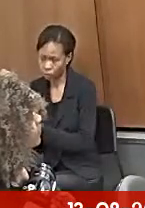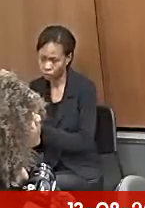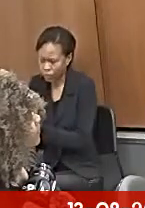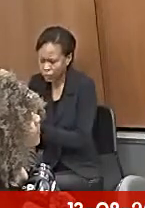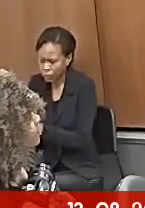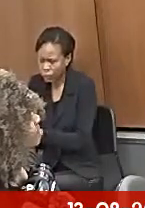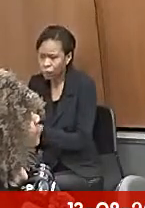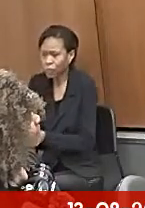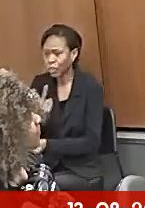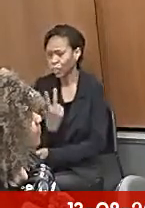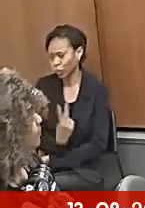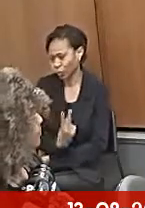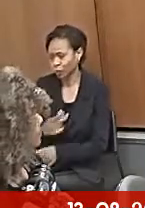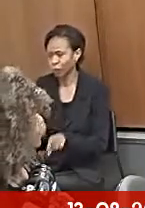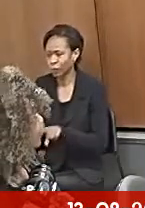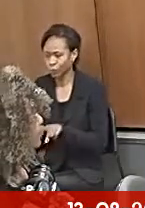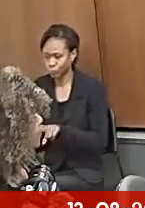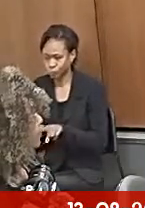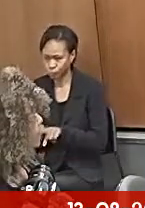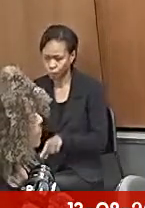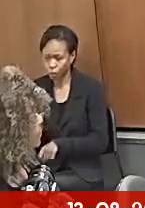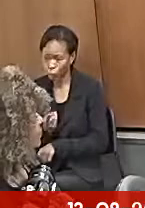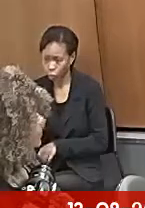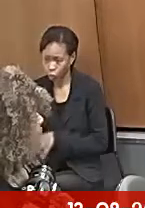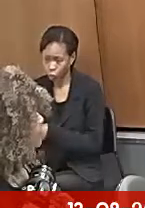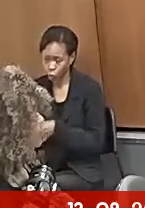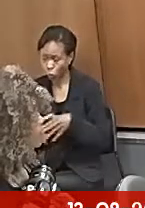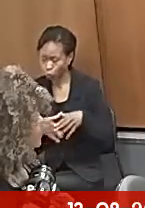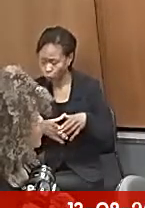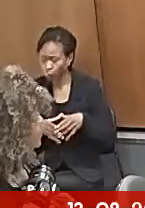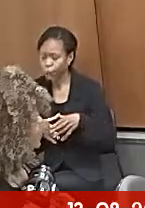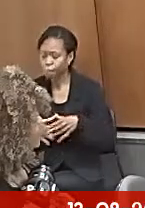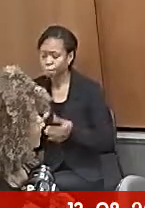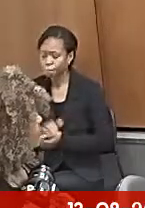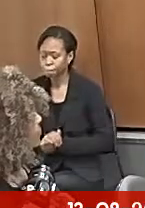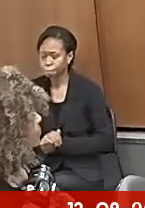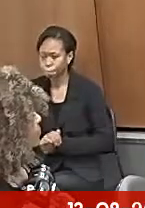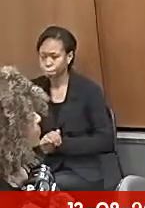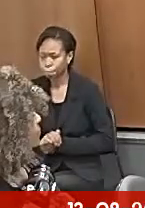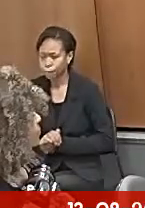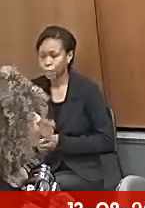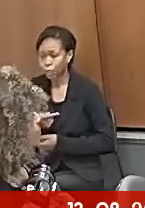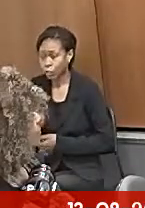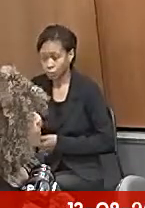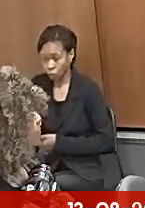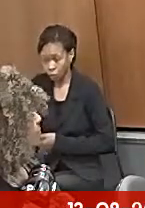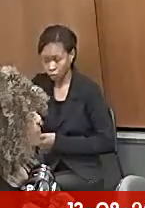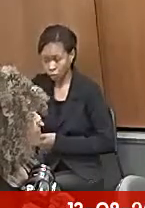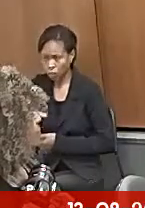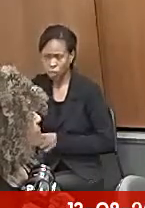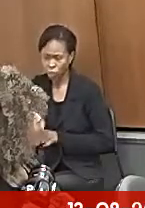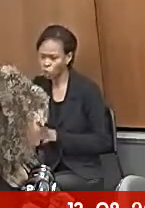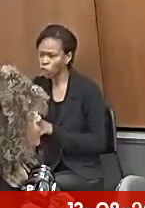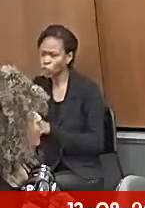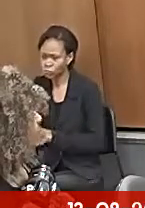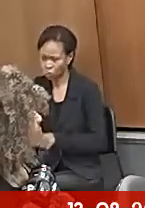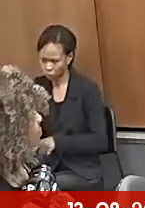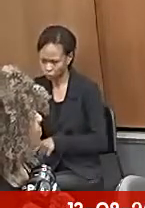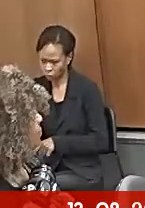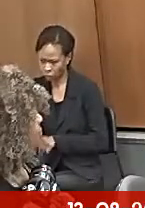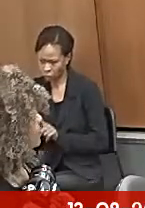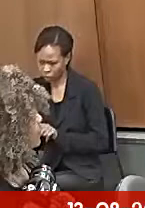posição no ranking da federação internacional de tênis e no próximo dia 19 vai estar a